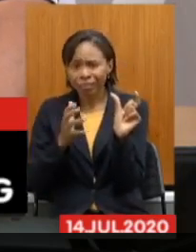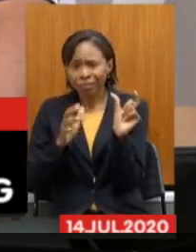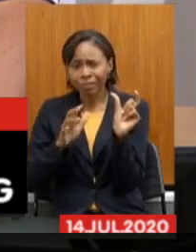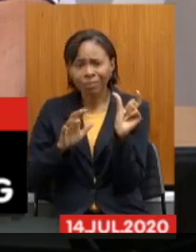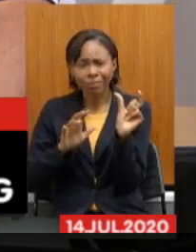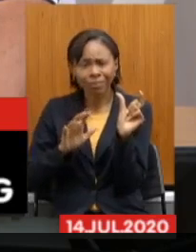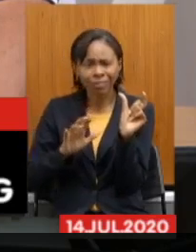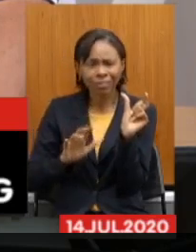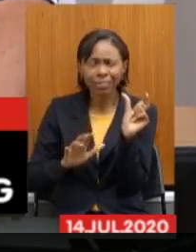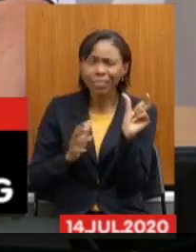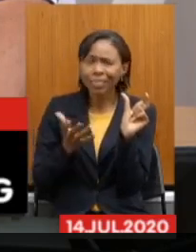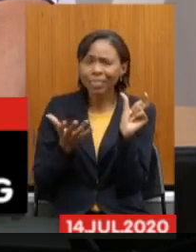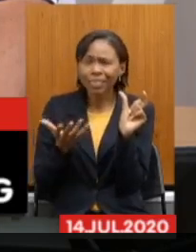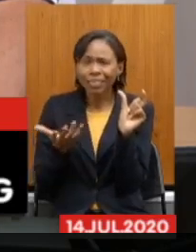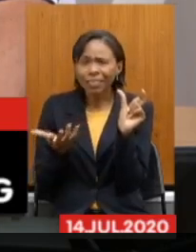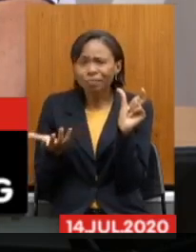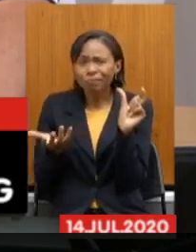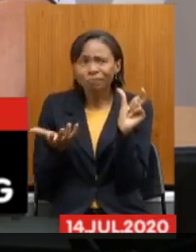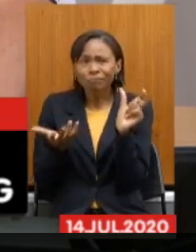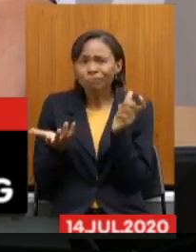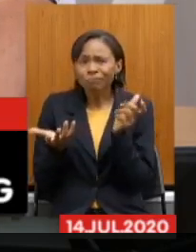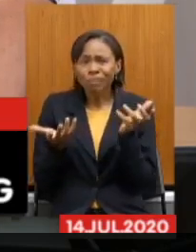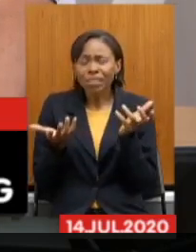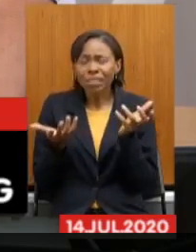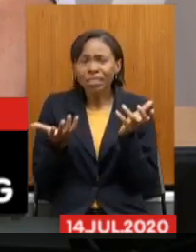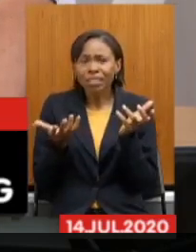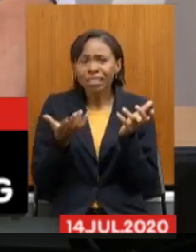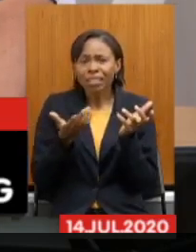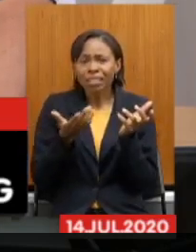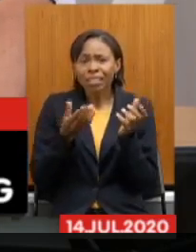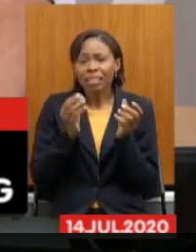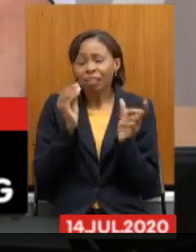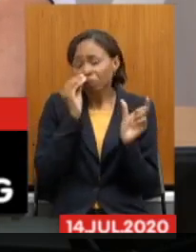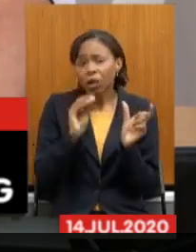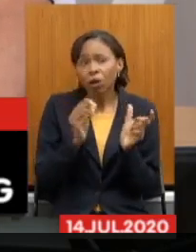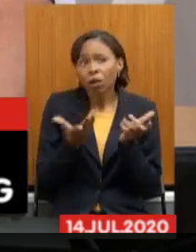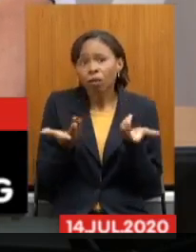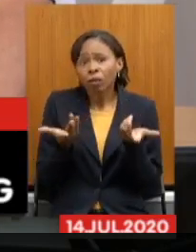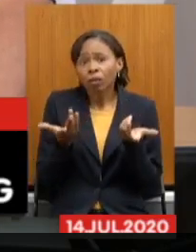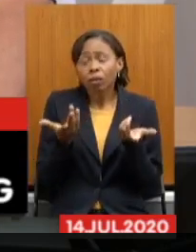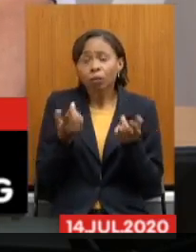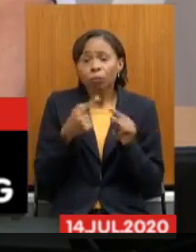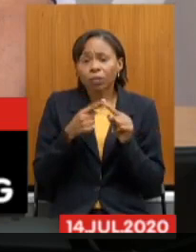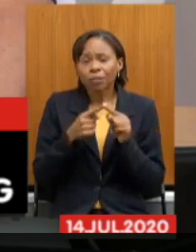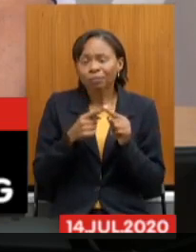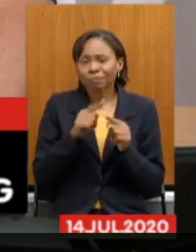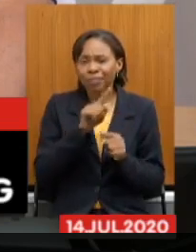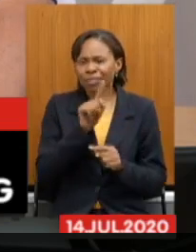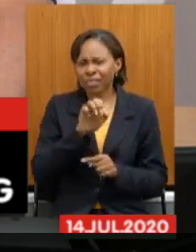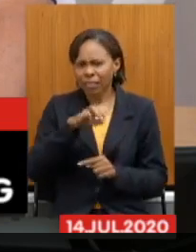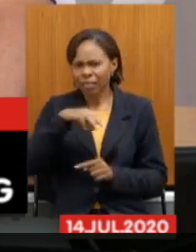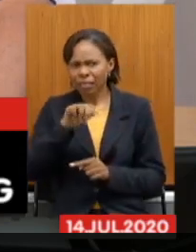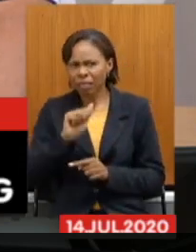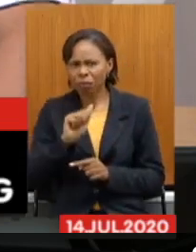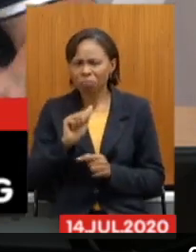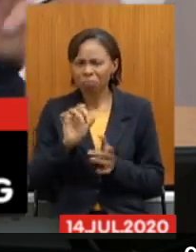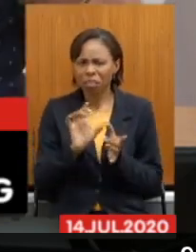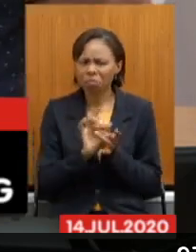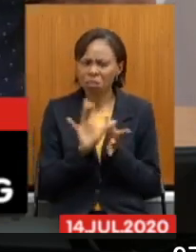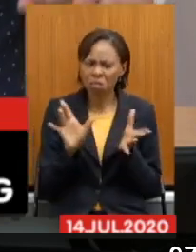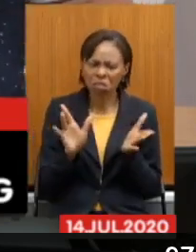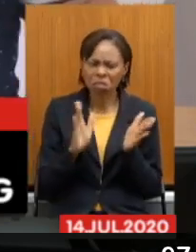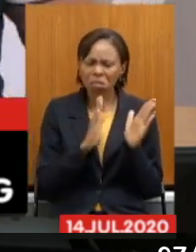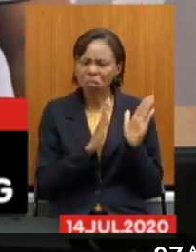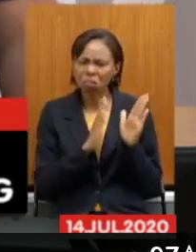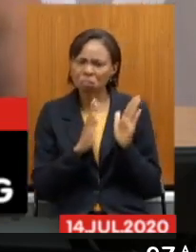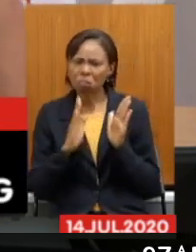A impressão que fica é que o governo Zema, ao estabelecer prazos, ao estabelecer aí 4 dias de discussões, sendo 2 dias